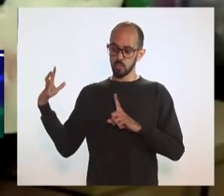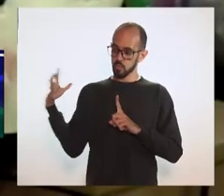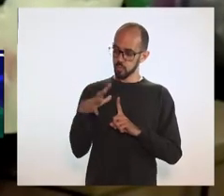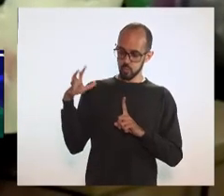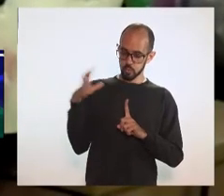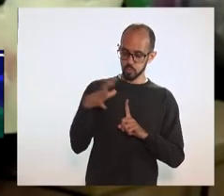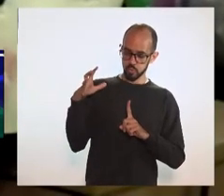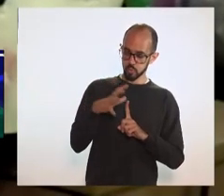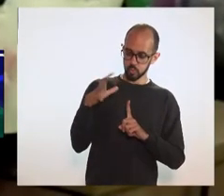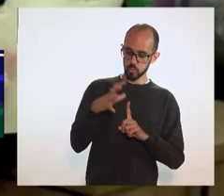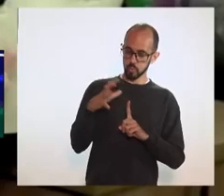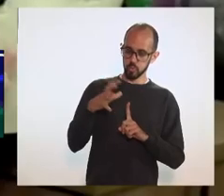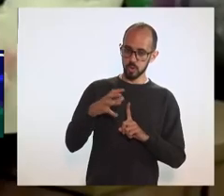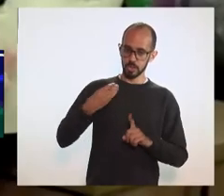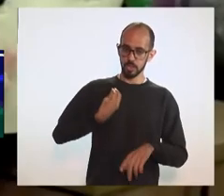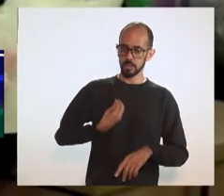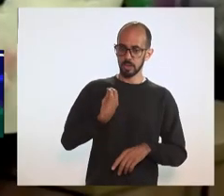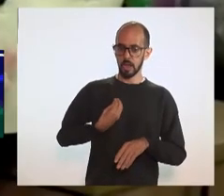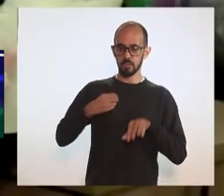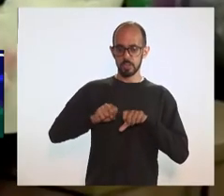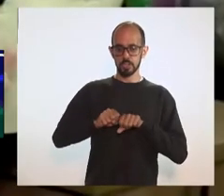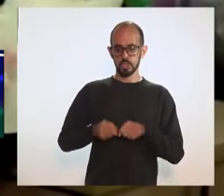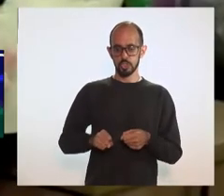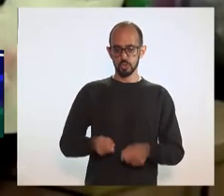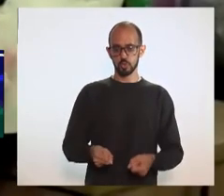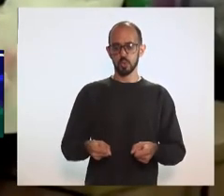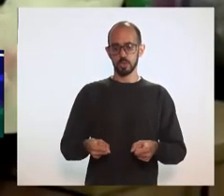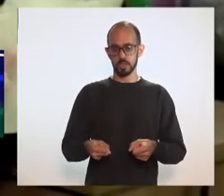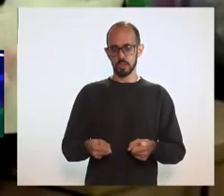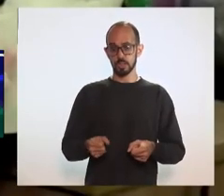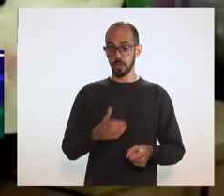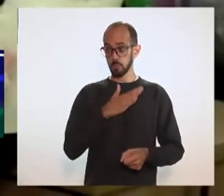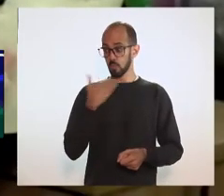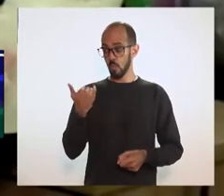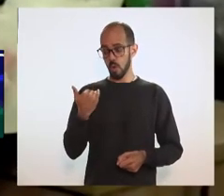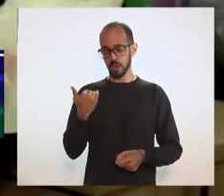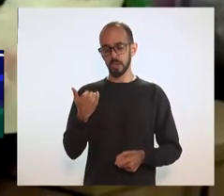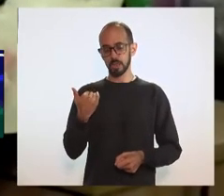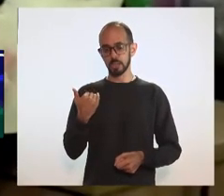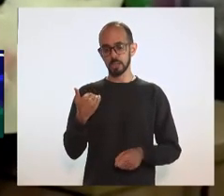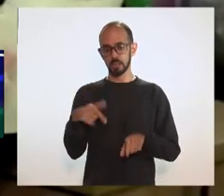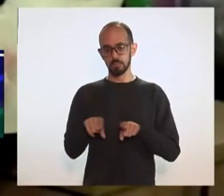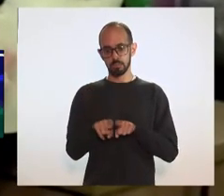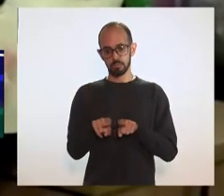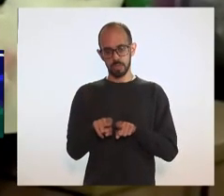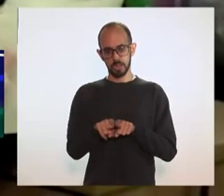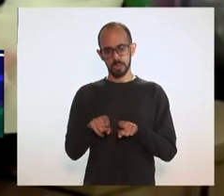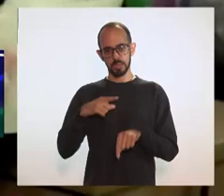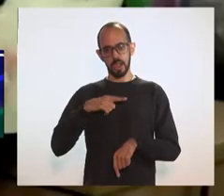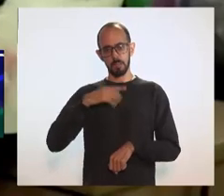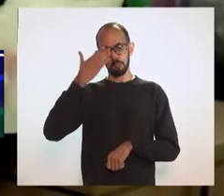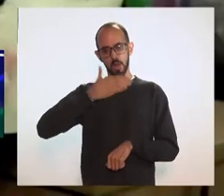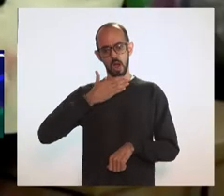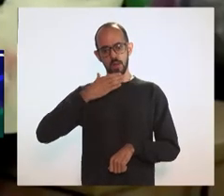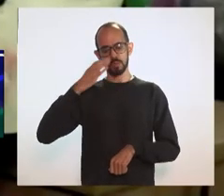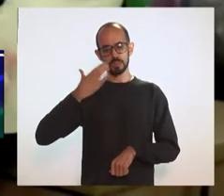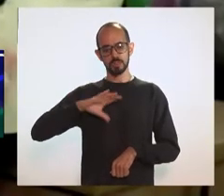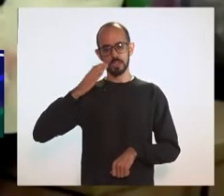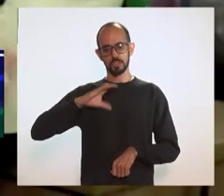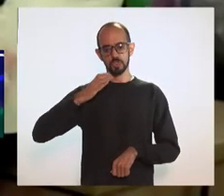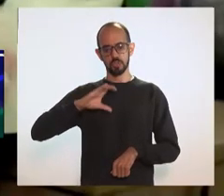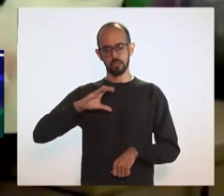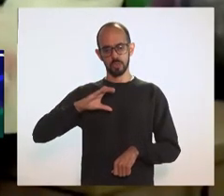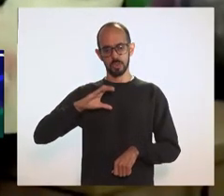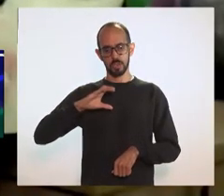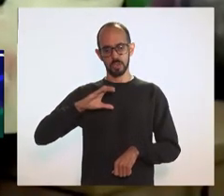tendo as suas vidas destruídas, ceifadas. Já é comprovado cientificamente várias pesquisas e os